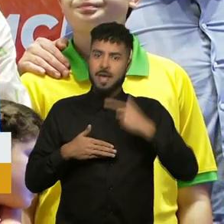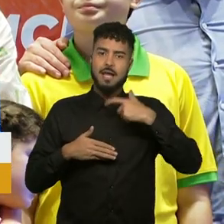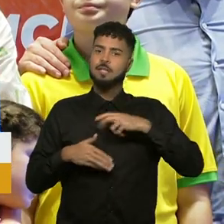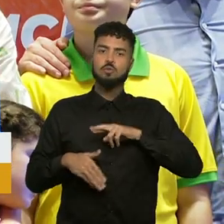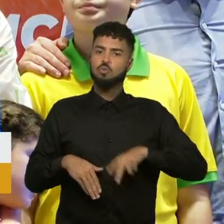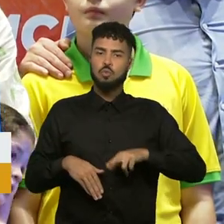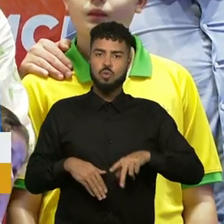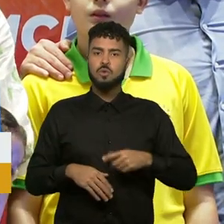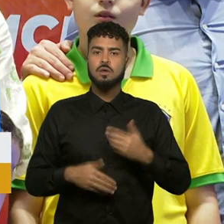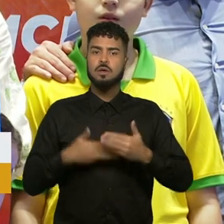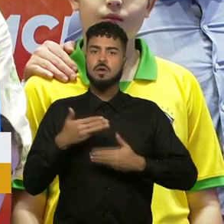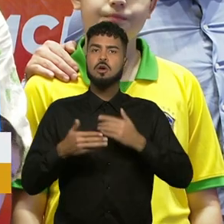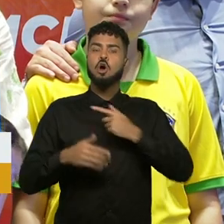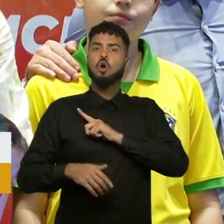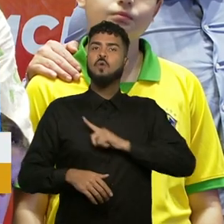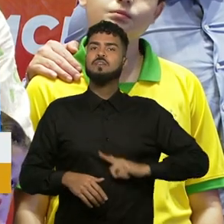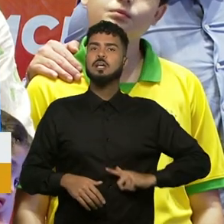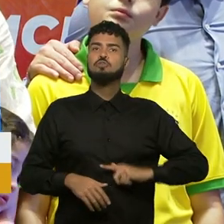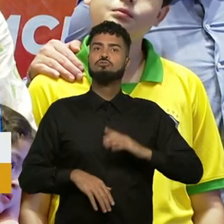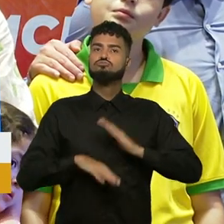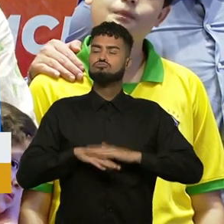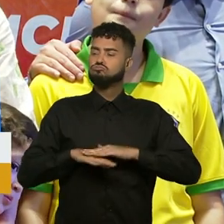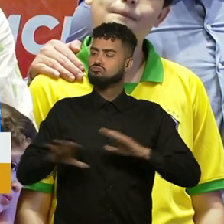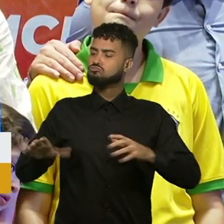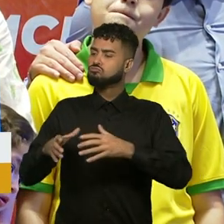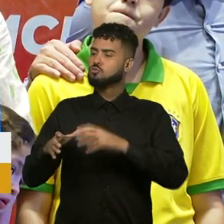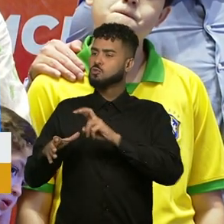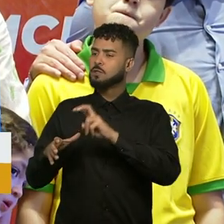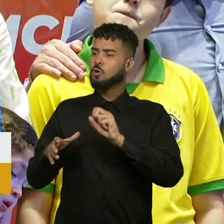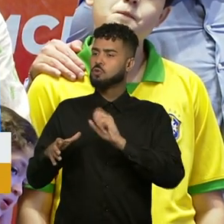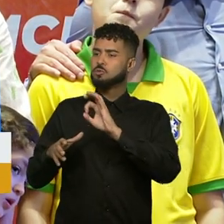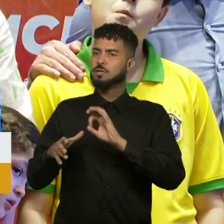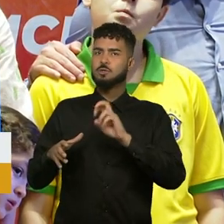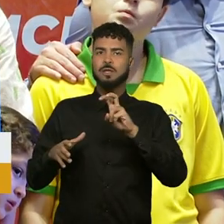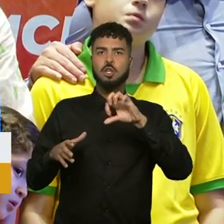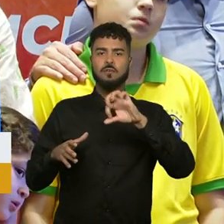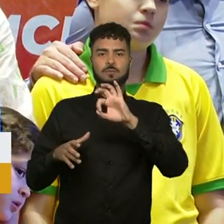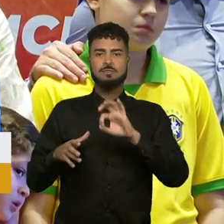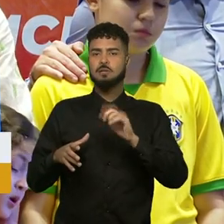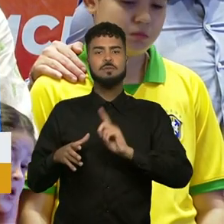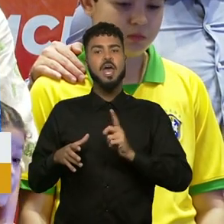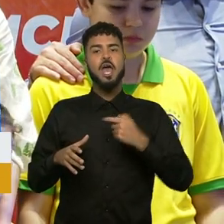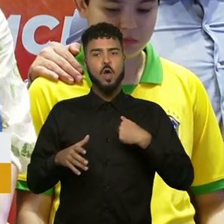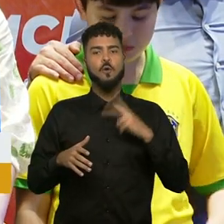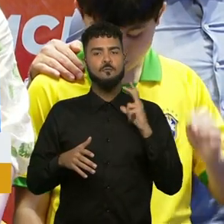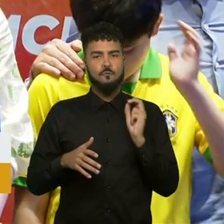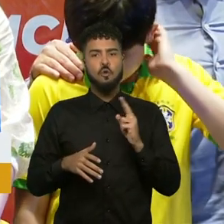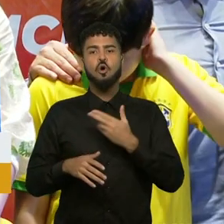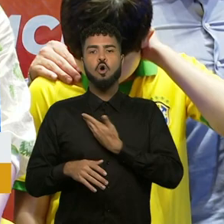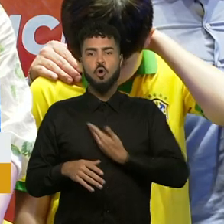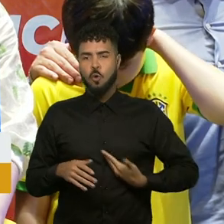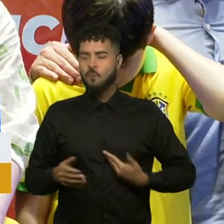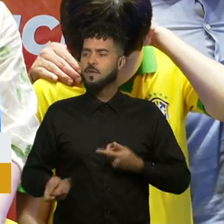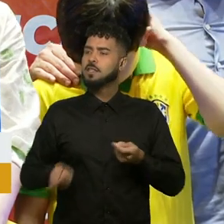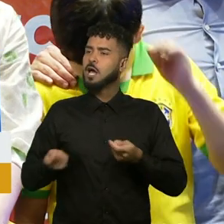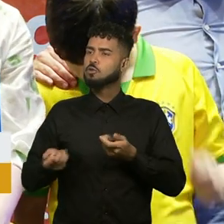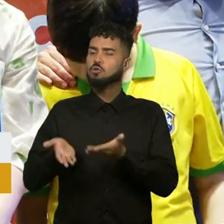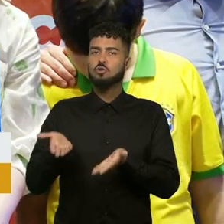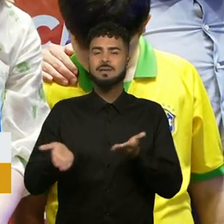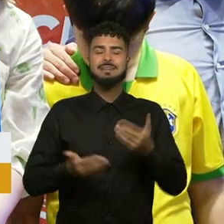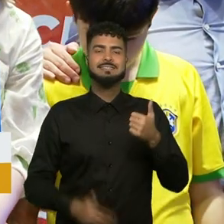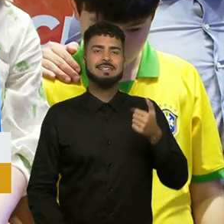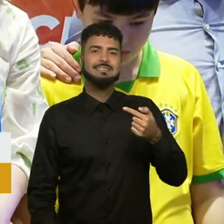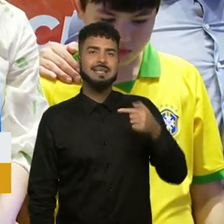sendo Governador só desse 58% 59 seria o governador de todos os 17